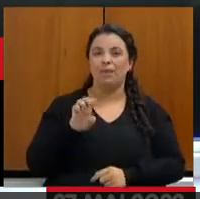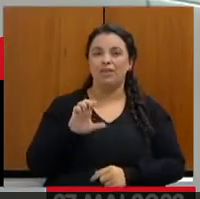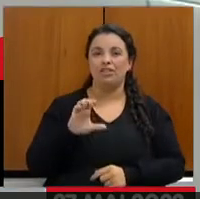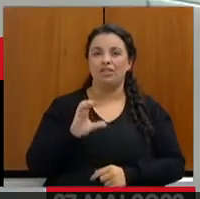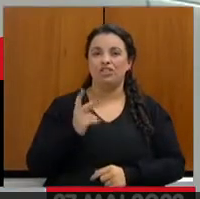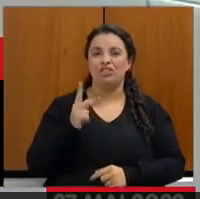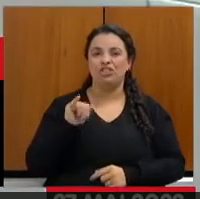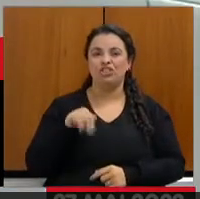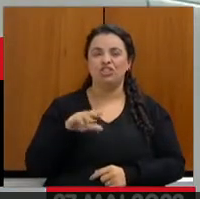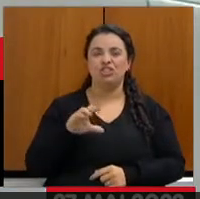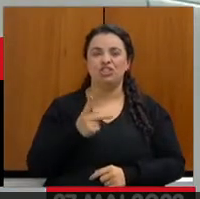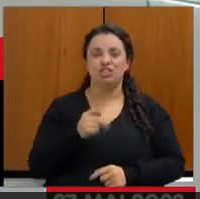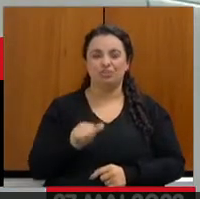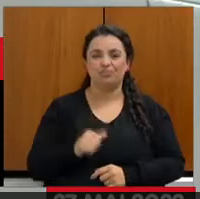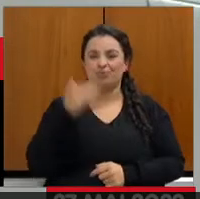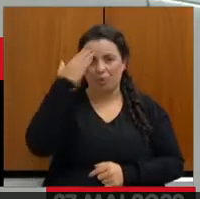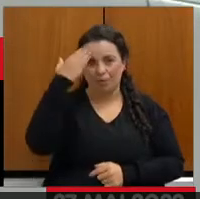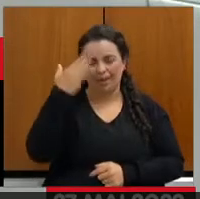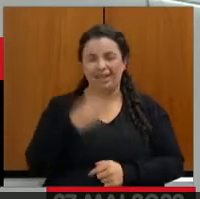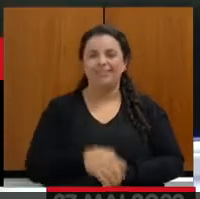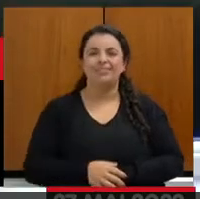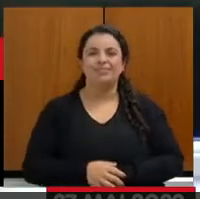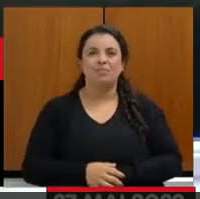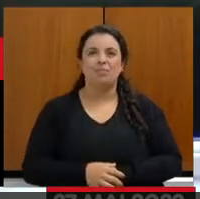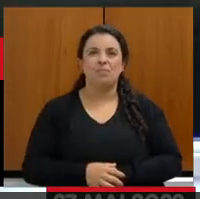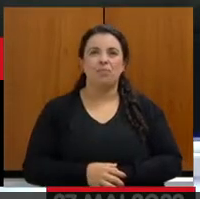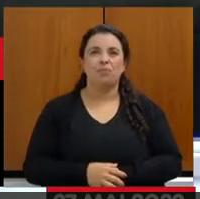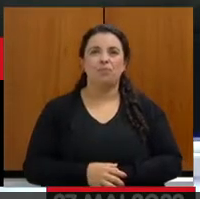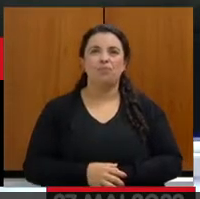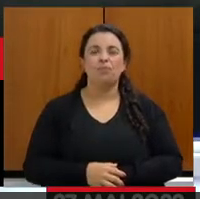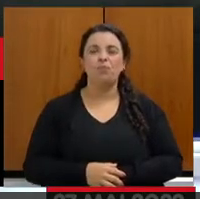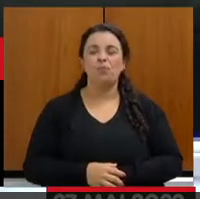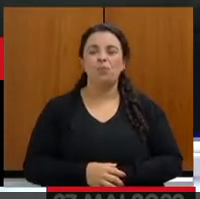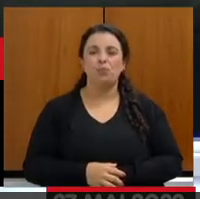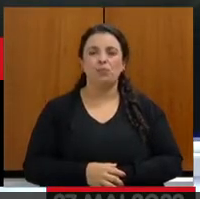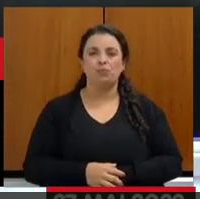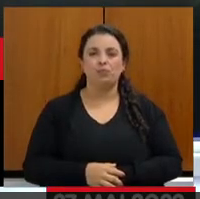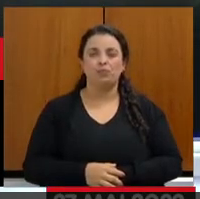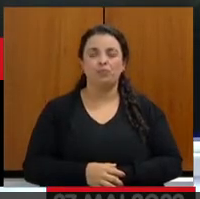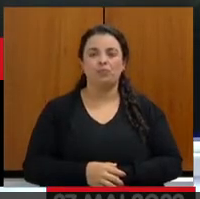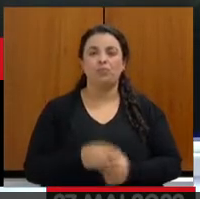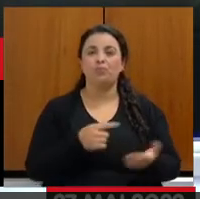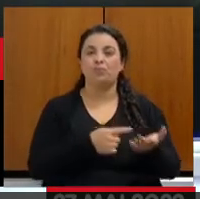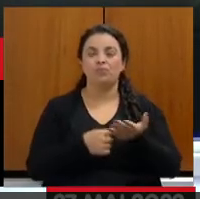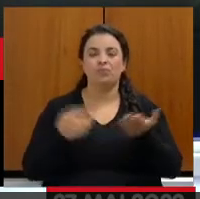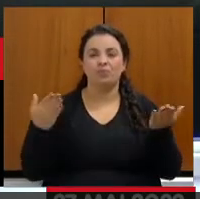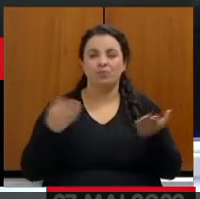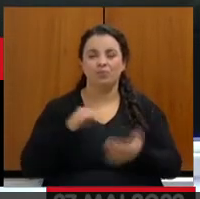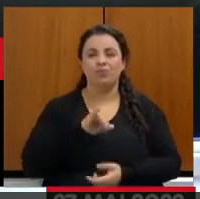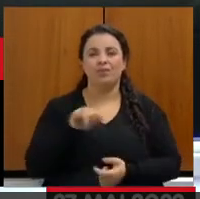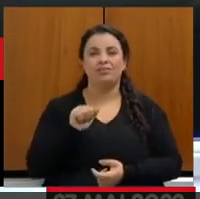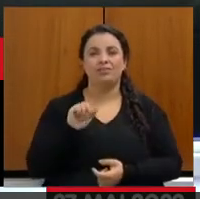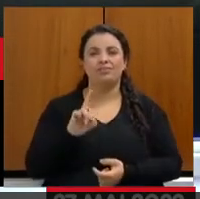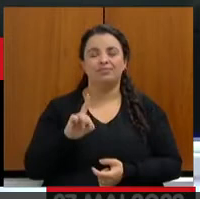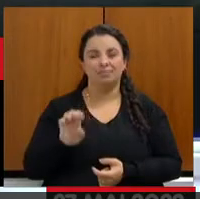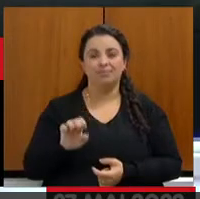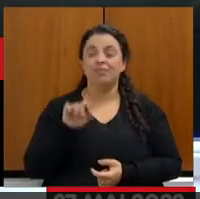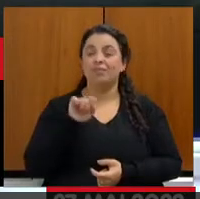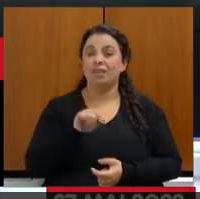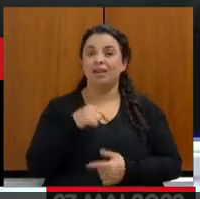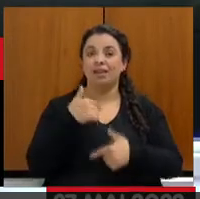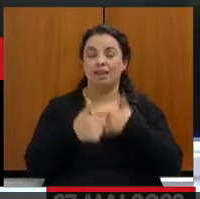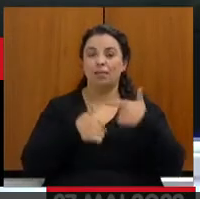Melissa vamos convidar agora enquanto a gente se prepara aqui para foto com a Melissa a Jade ela quer